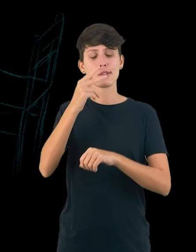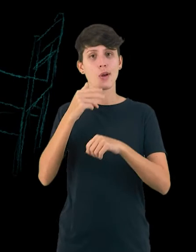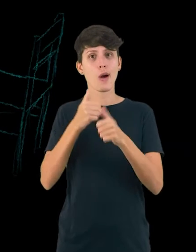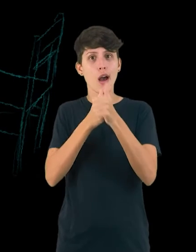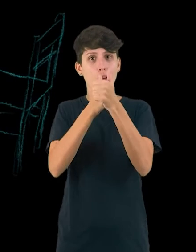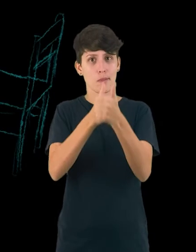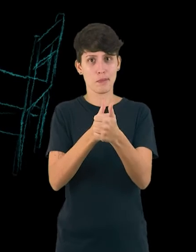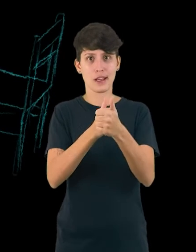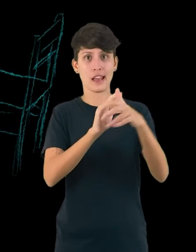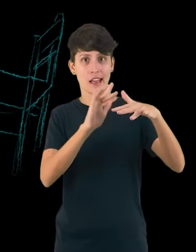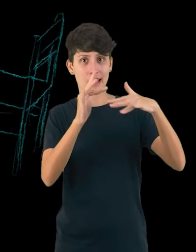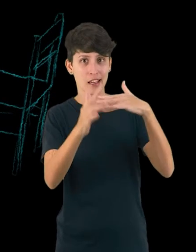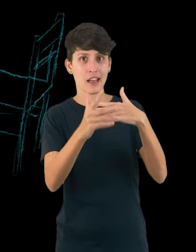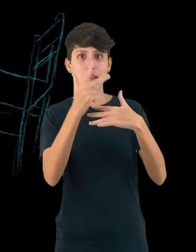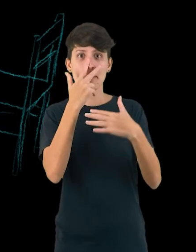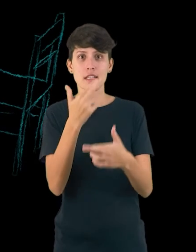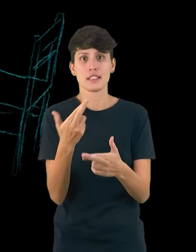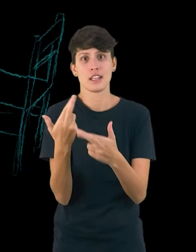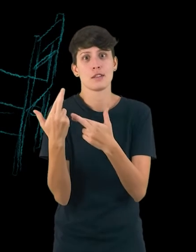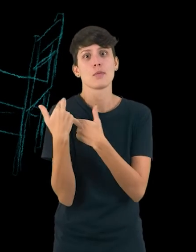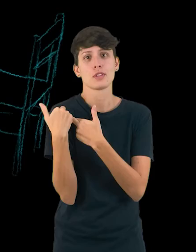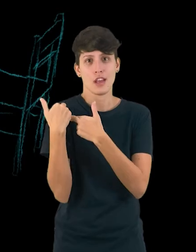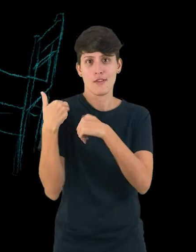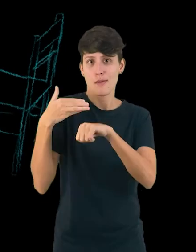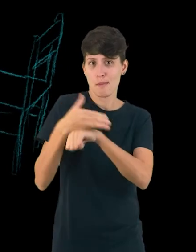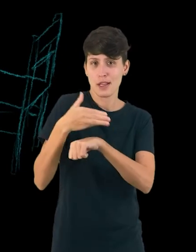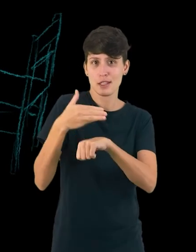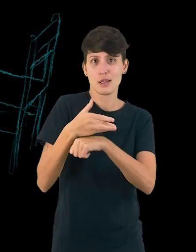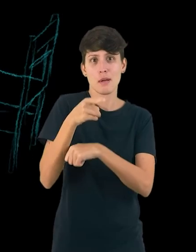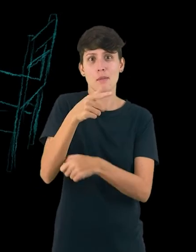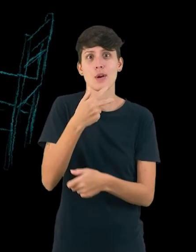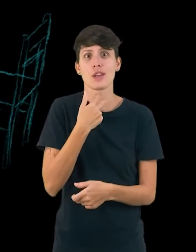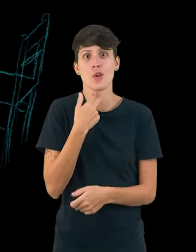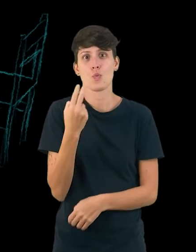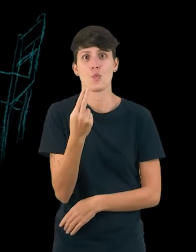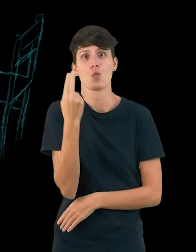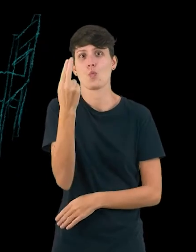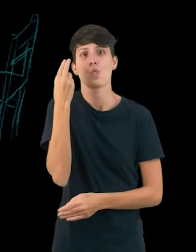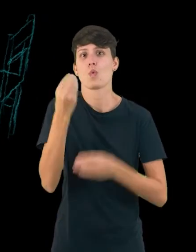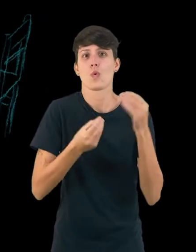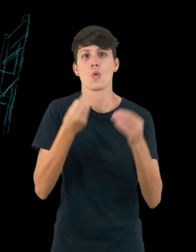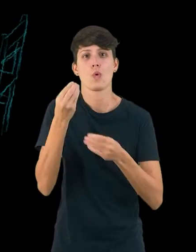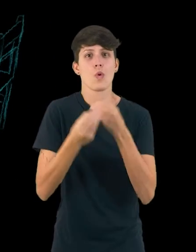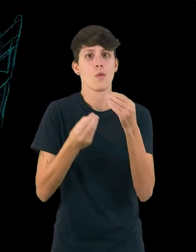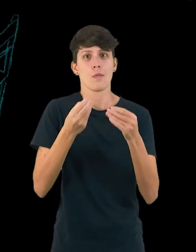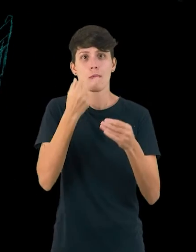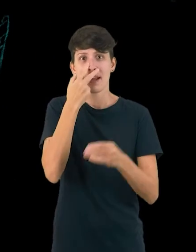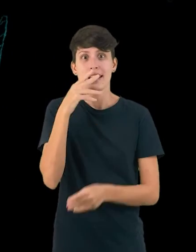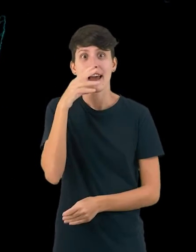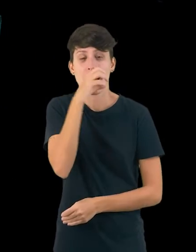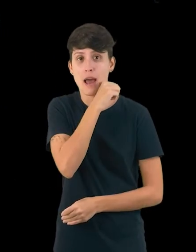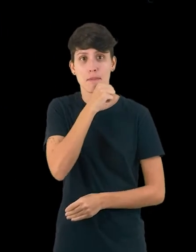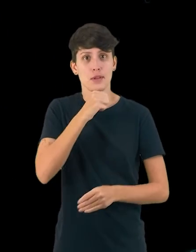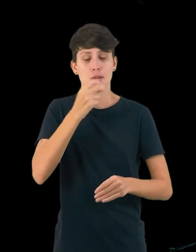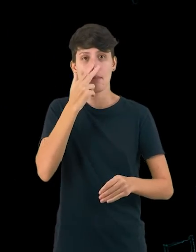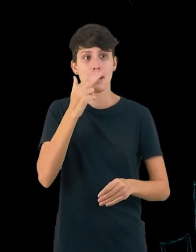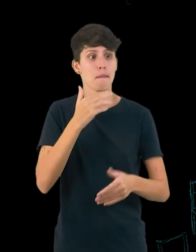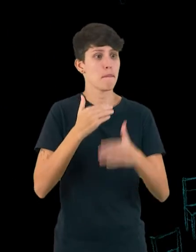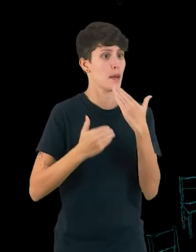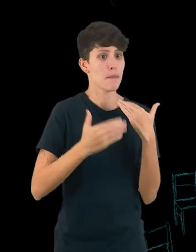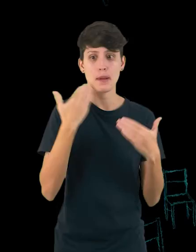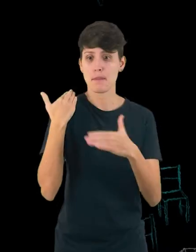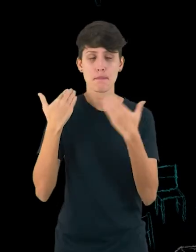mídias sociais hoje também estão como mediadoras desse processo, já que você não pode,